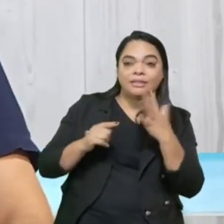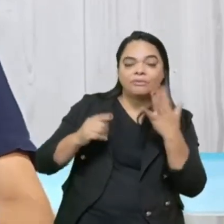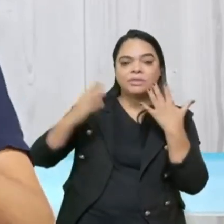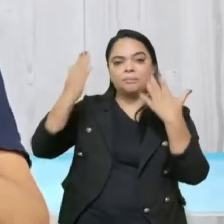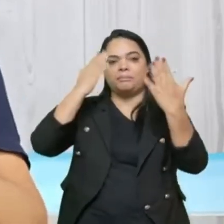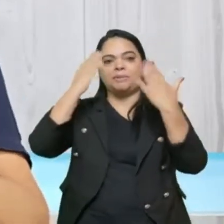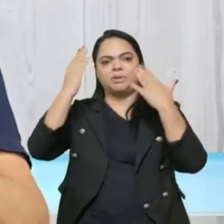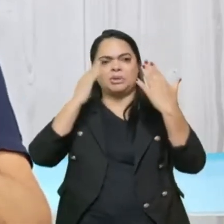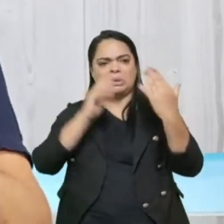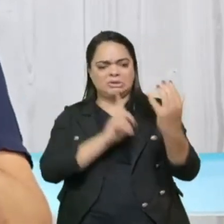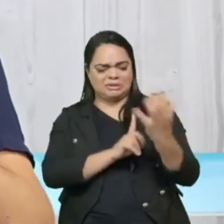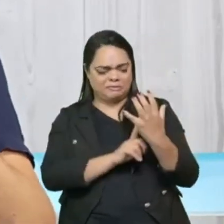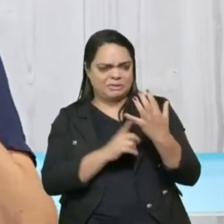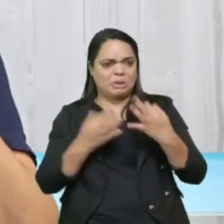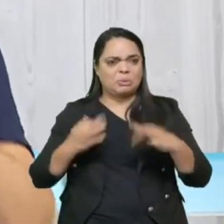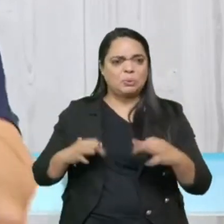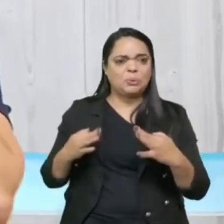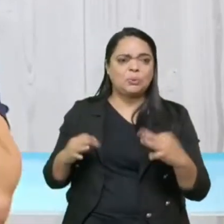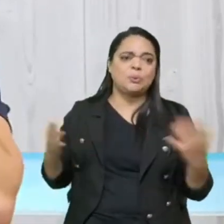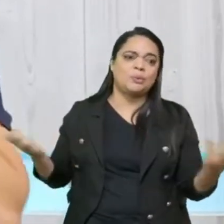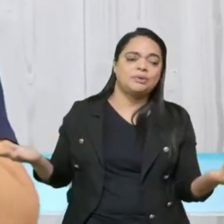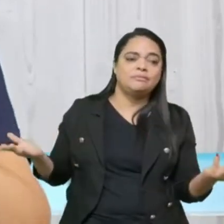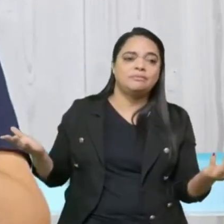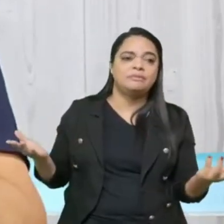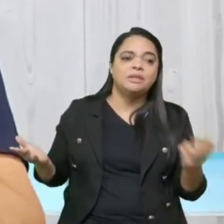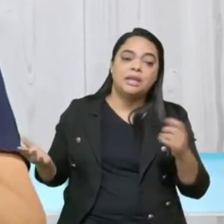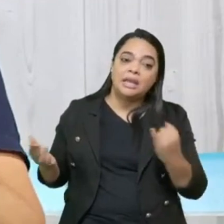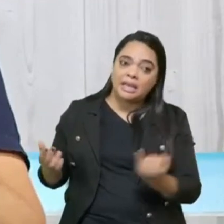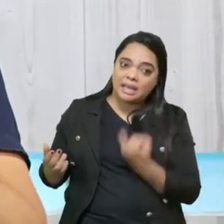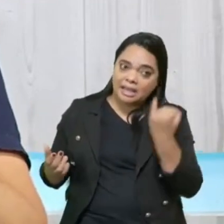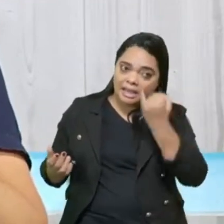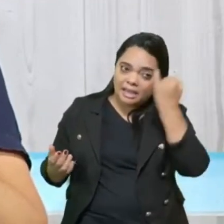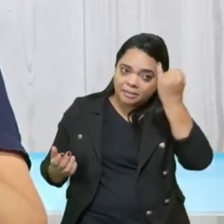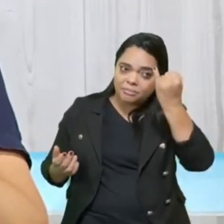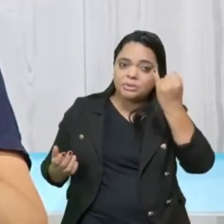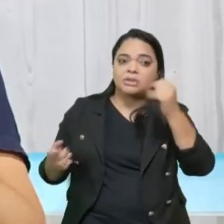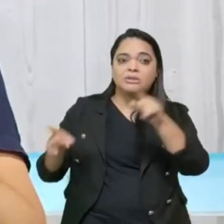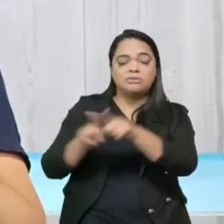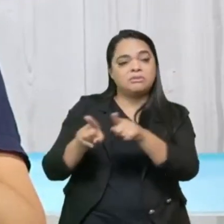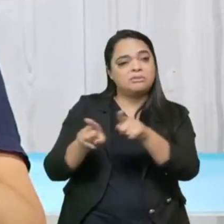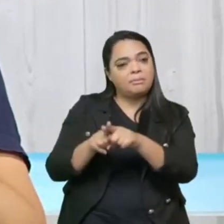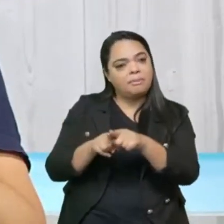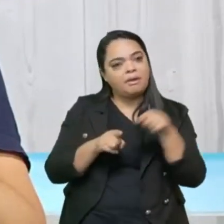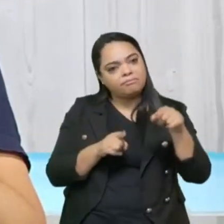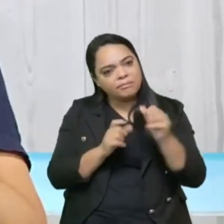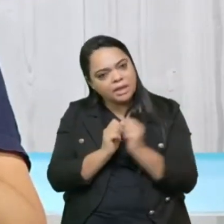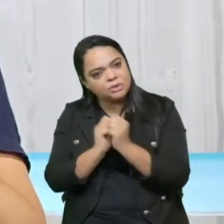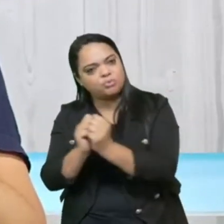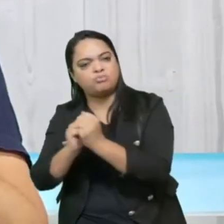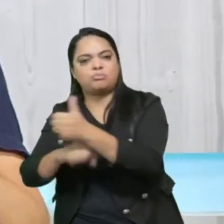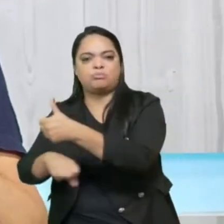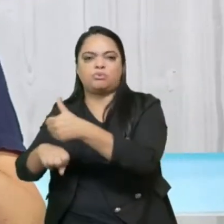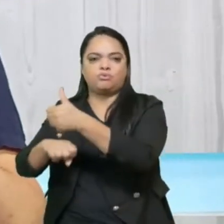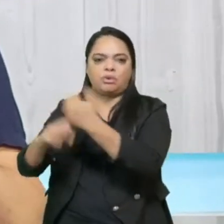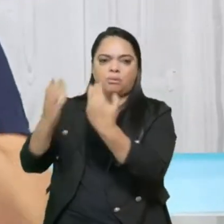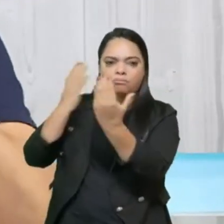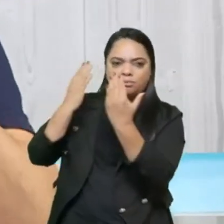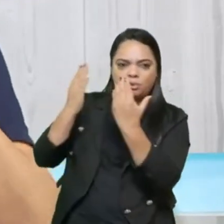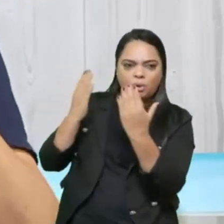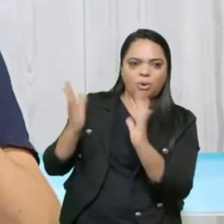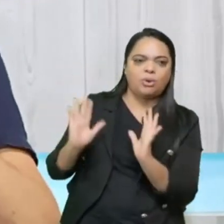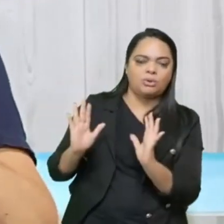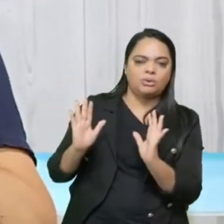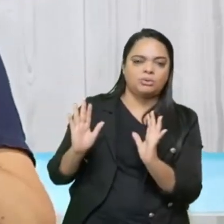muito na dor e vice-versa. Então, é interessante encaminhar esse paciente para outros profissionais. Então,